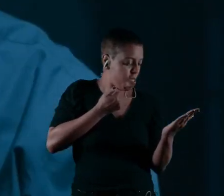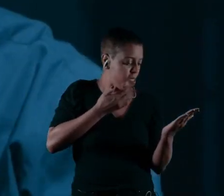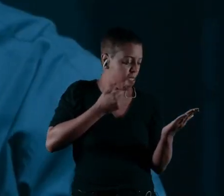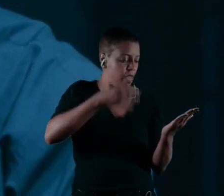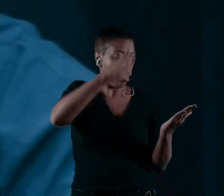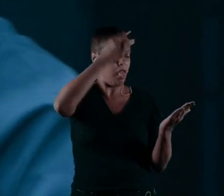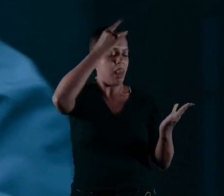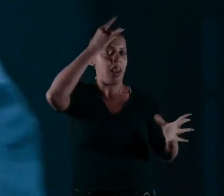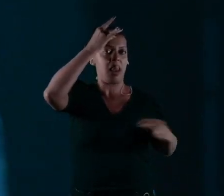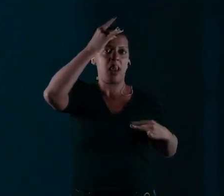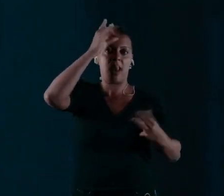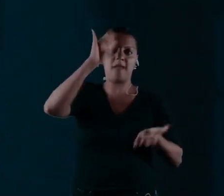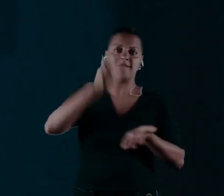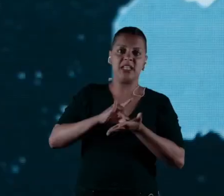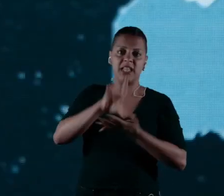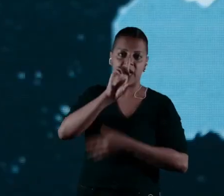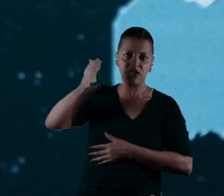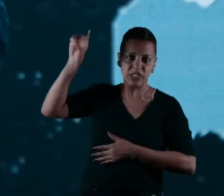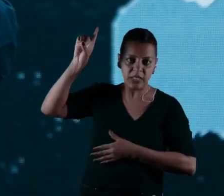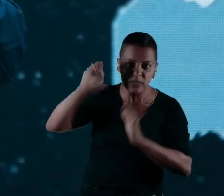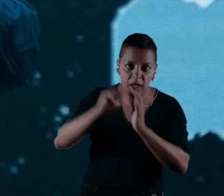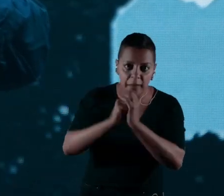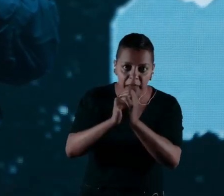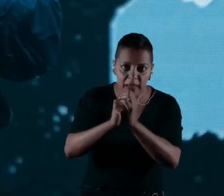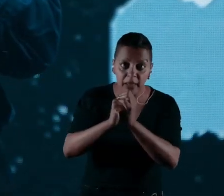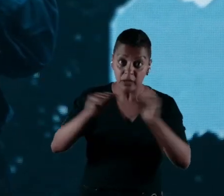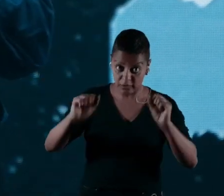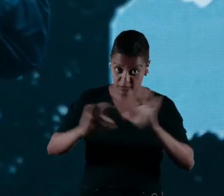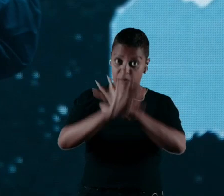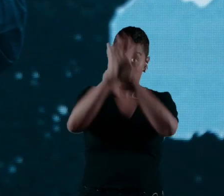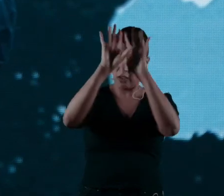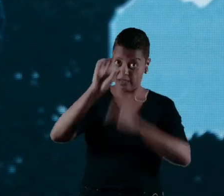Deus. Glória a Deus, feche os seus olhos.